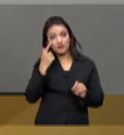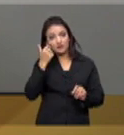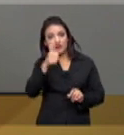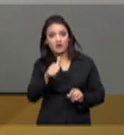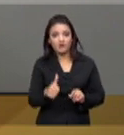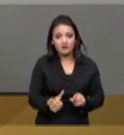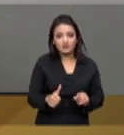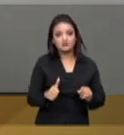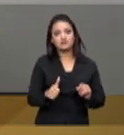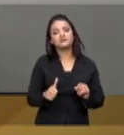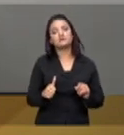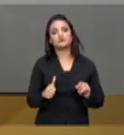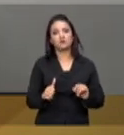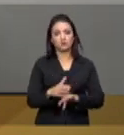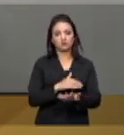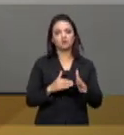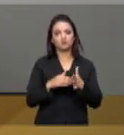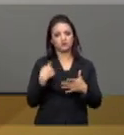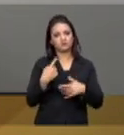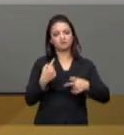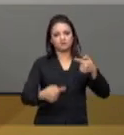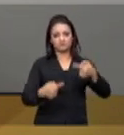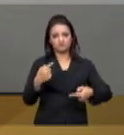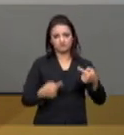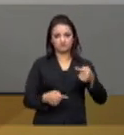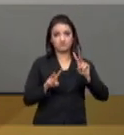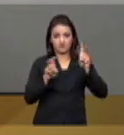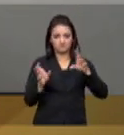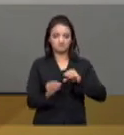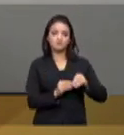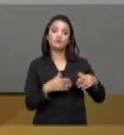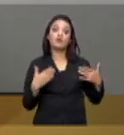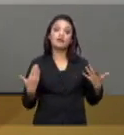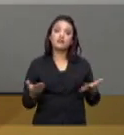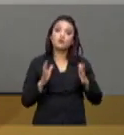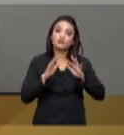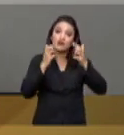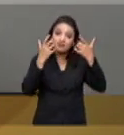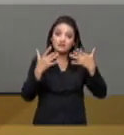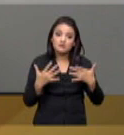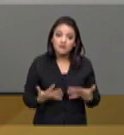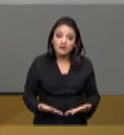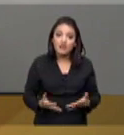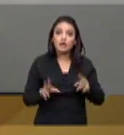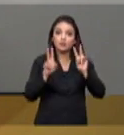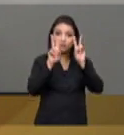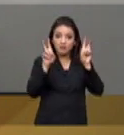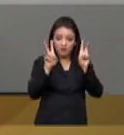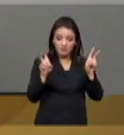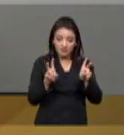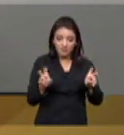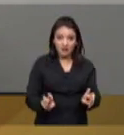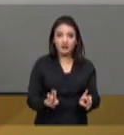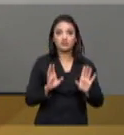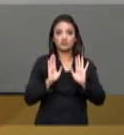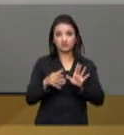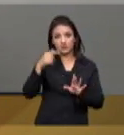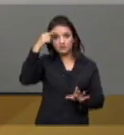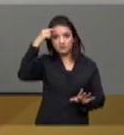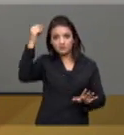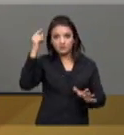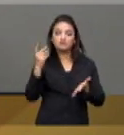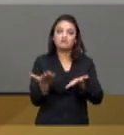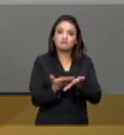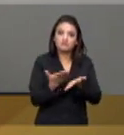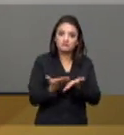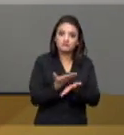que estamos aproveitando aqui. Assim, digo eu, devidamente explicadas as citações doutrinárias e o alcance que a ela se deu